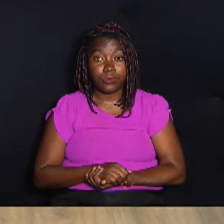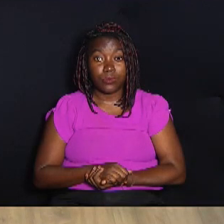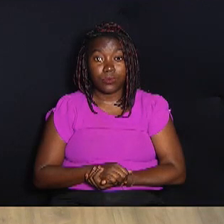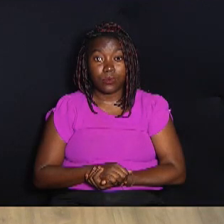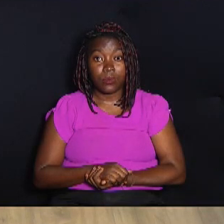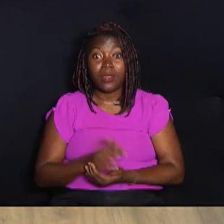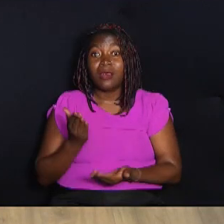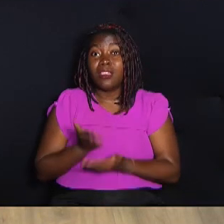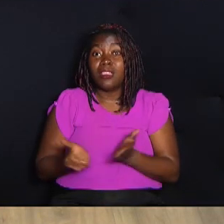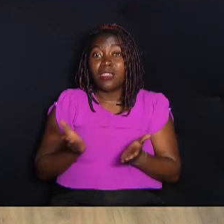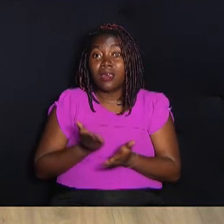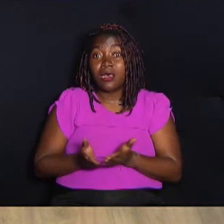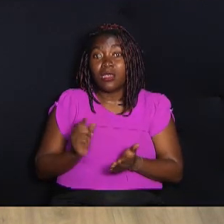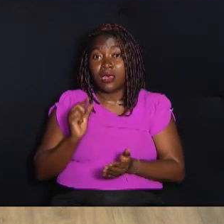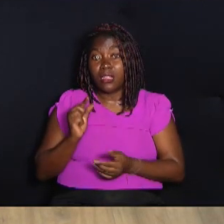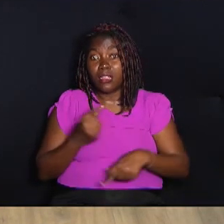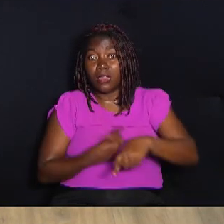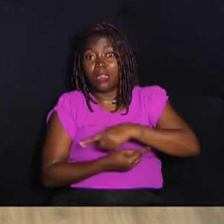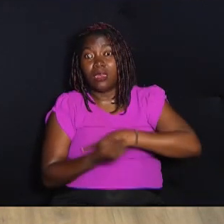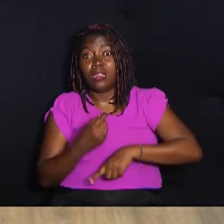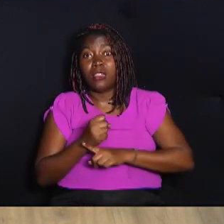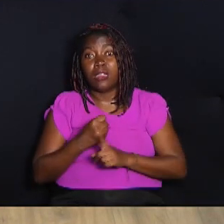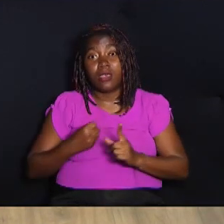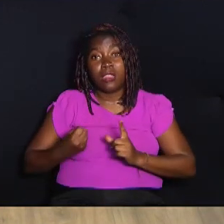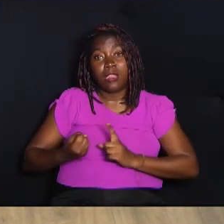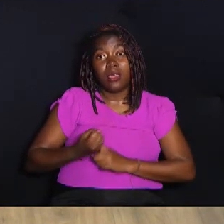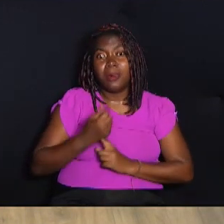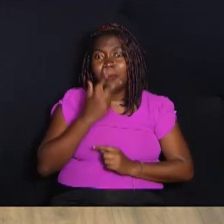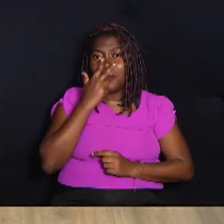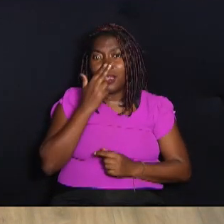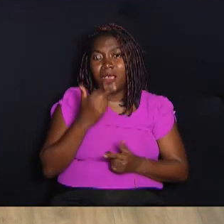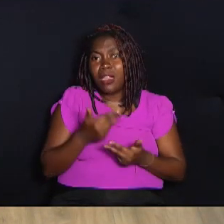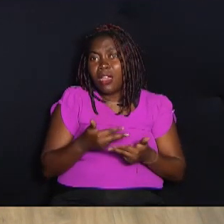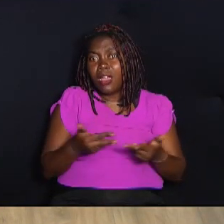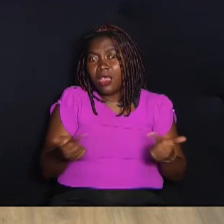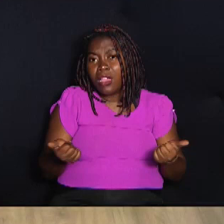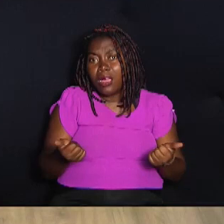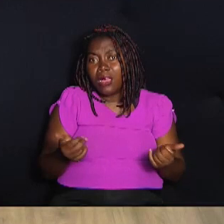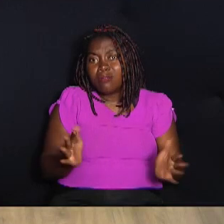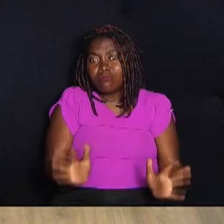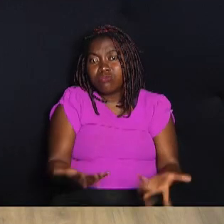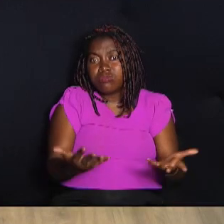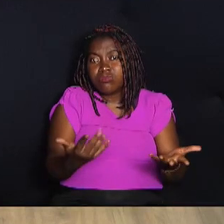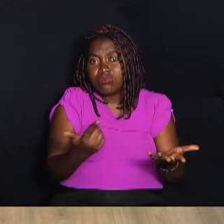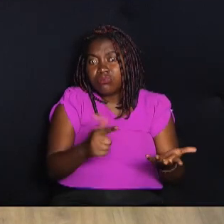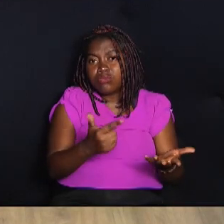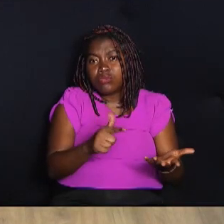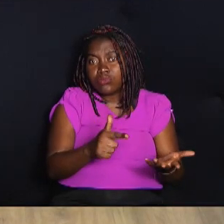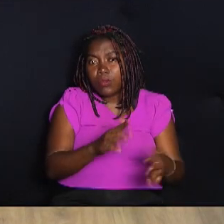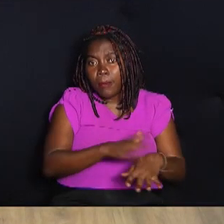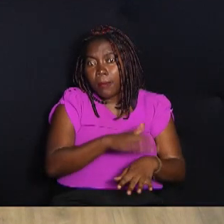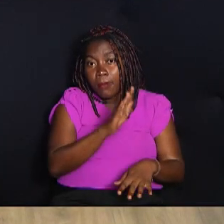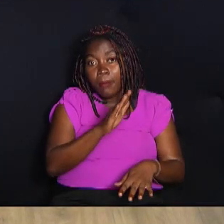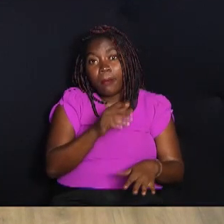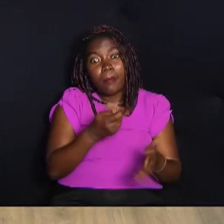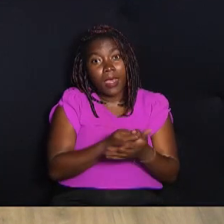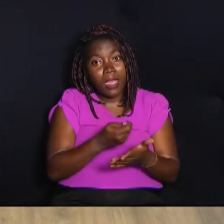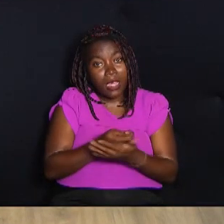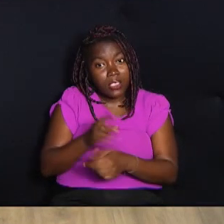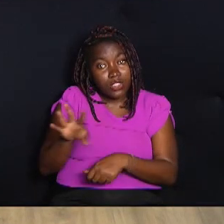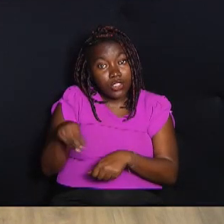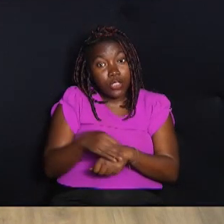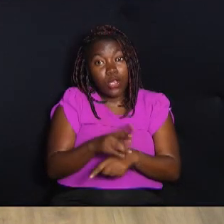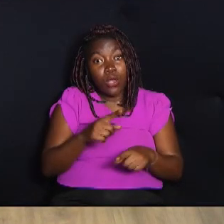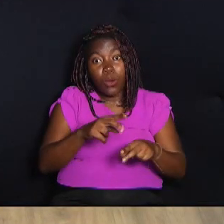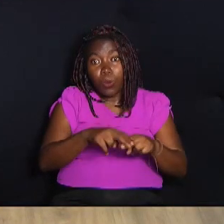perdendo um pouco daquele convívio social, parece que as coisas não o motivam mais. Então tem que trazer, porque é o extremo,